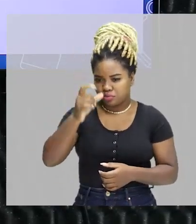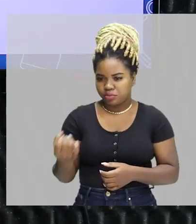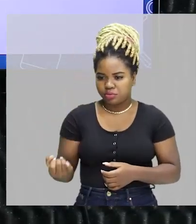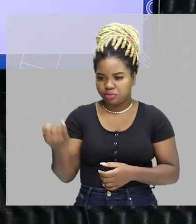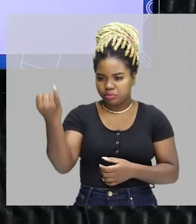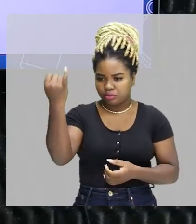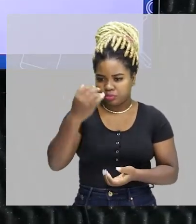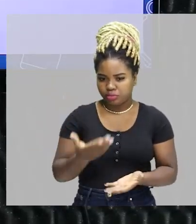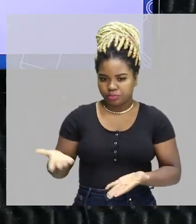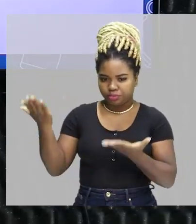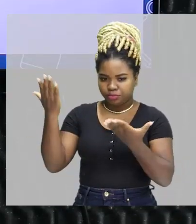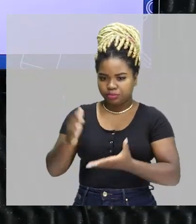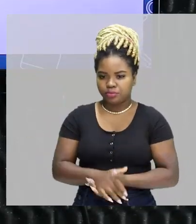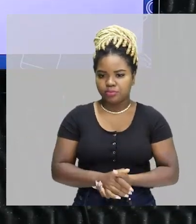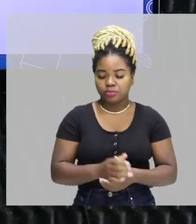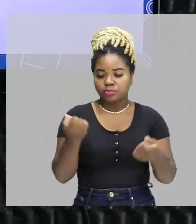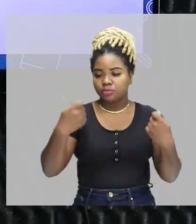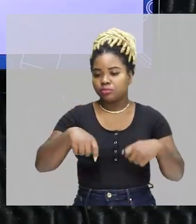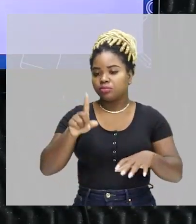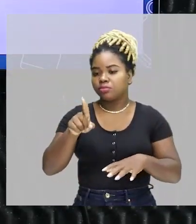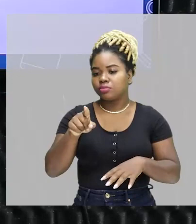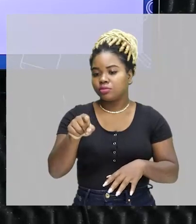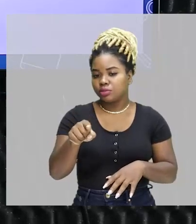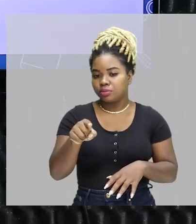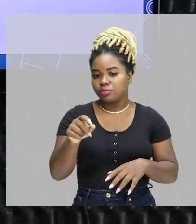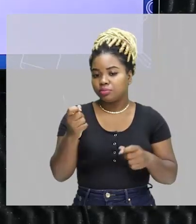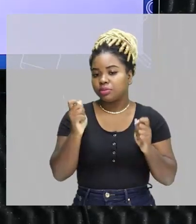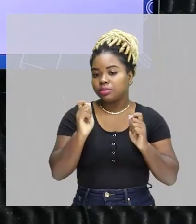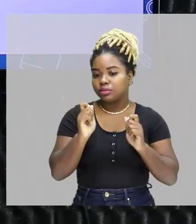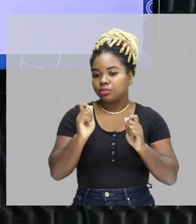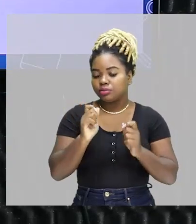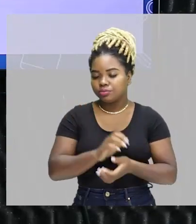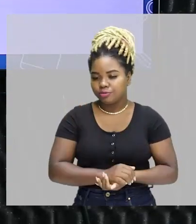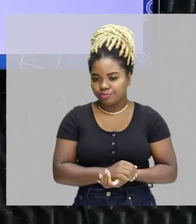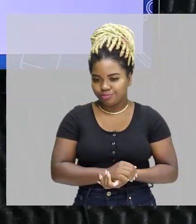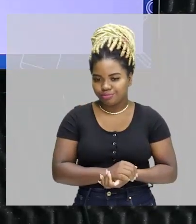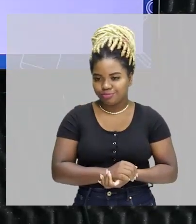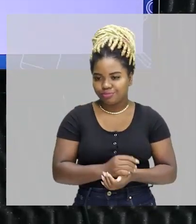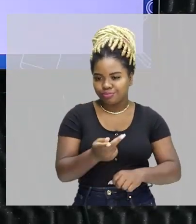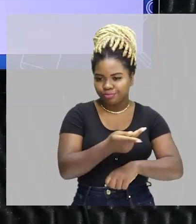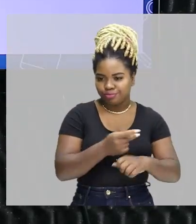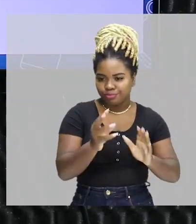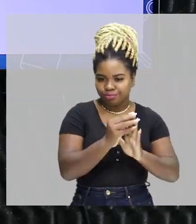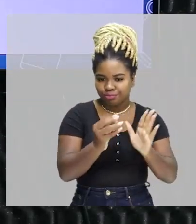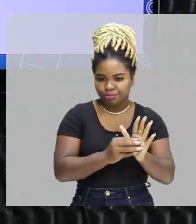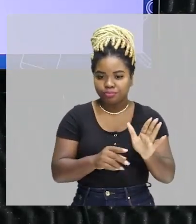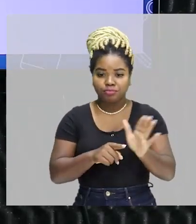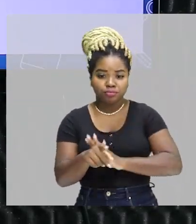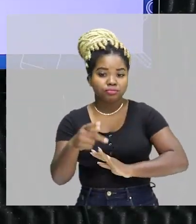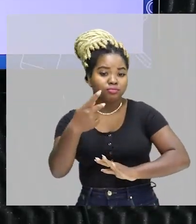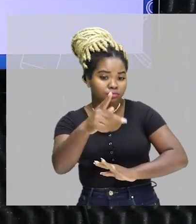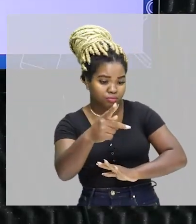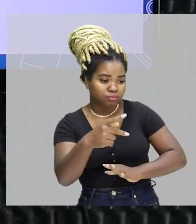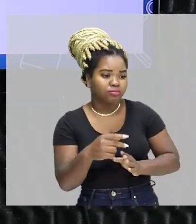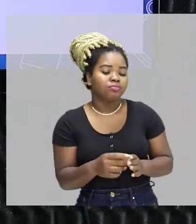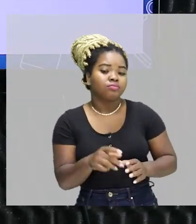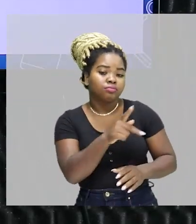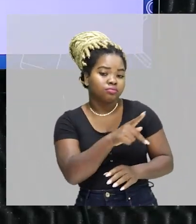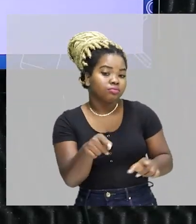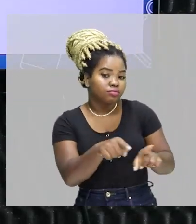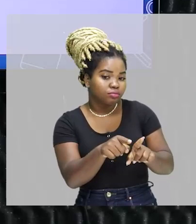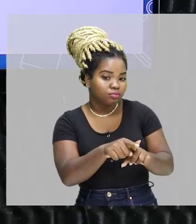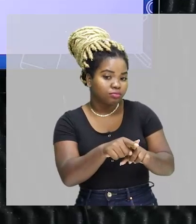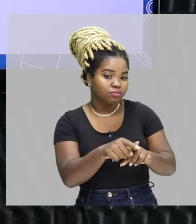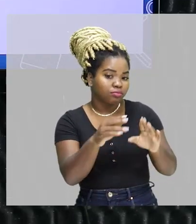conteúdos e você que está ainda em sala de aula, também pergunte ao seu professor e some isso às nossas,